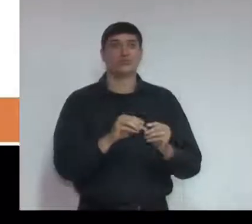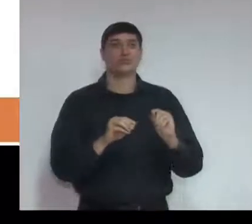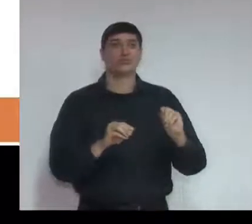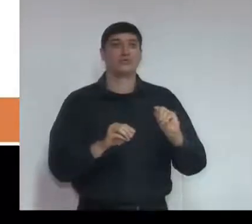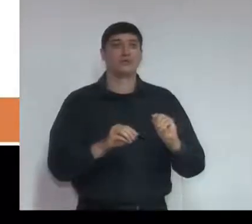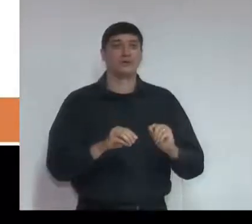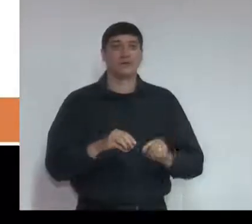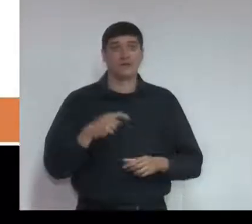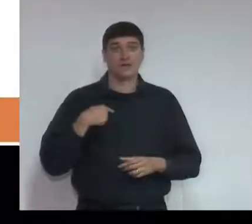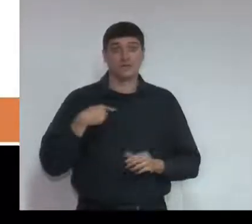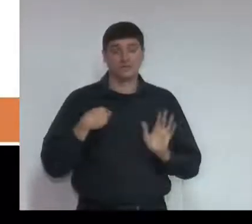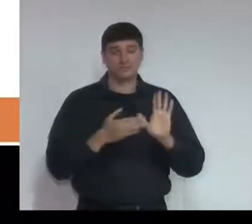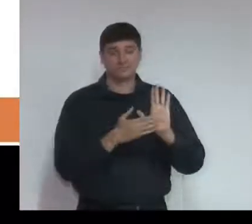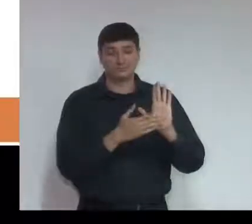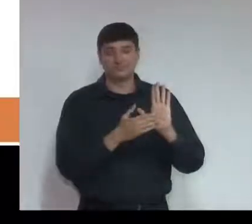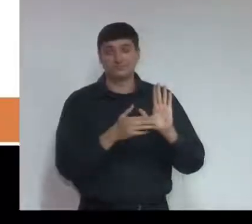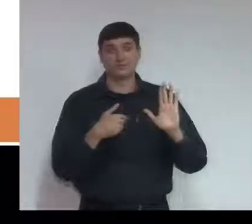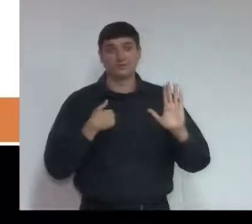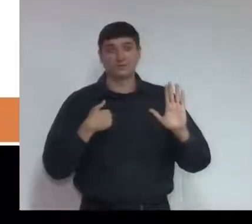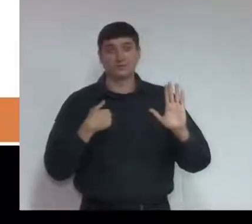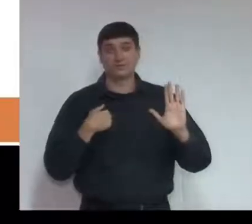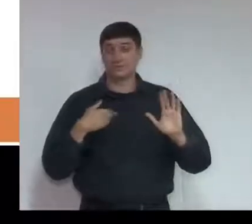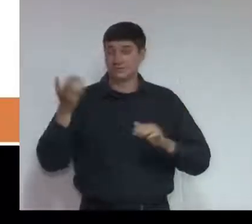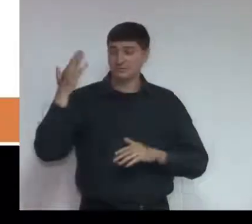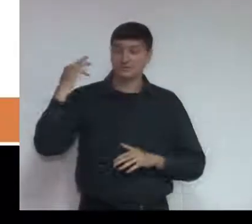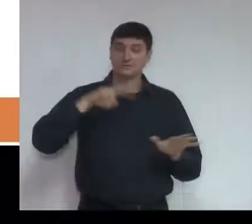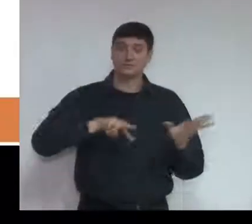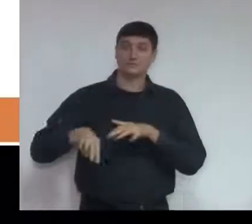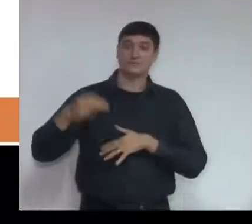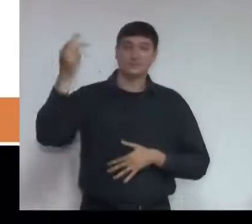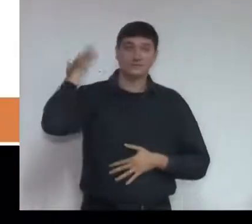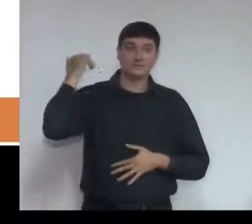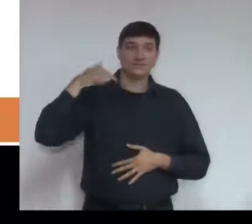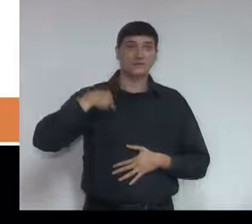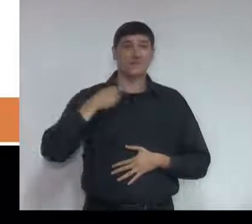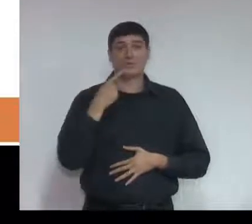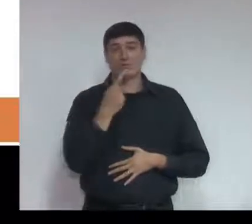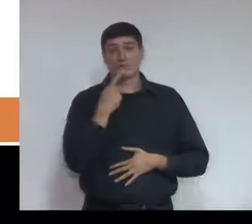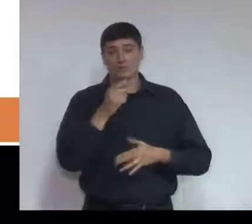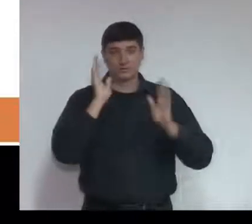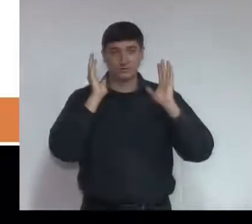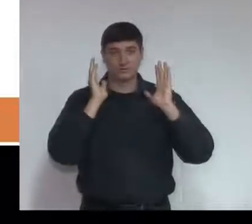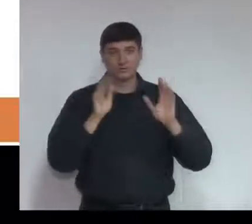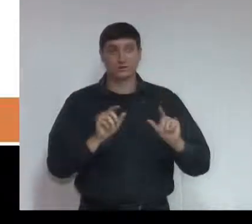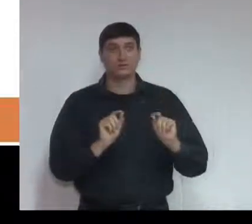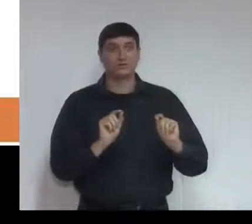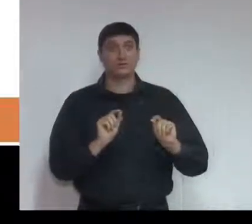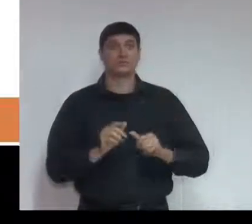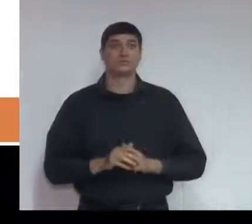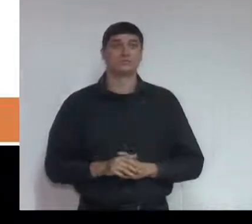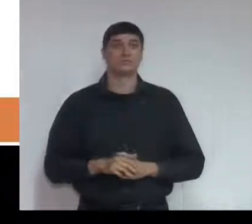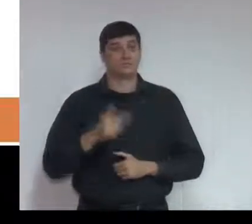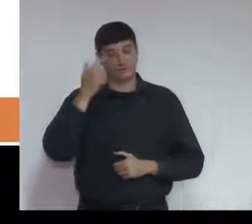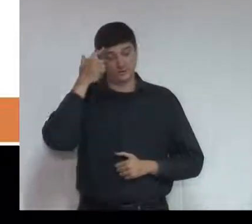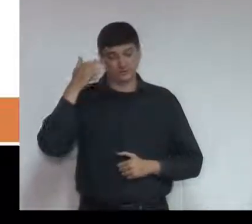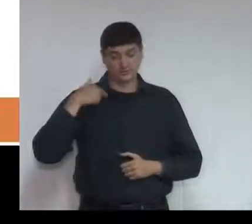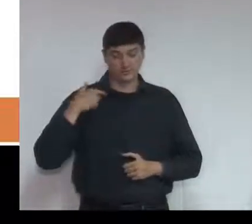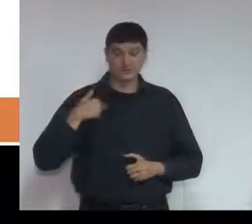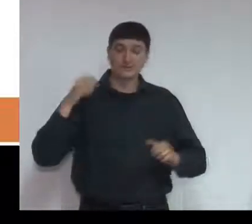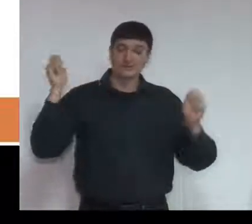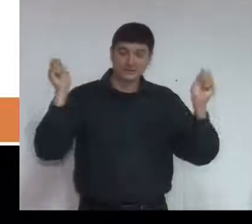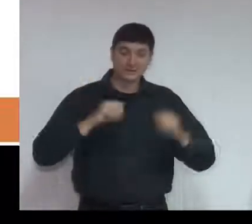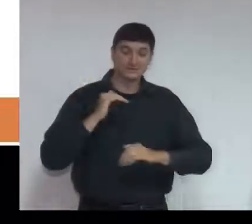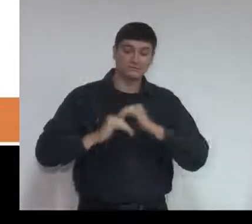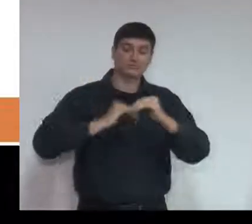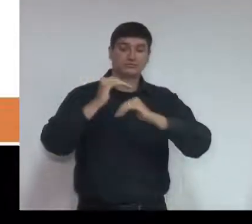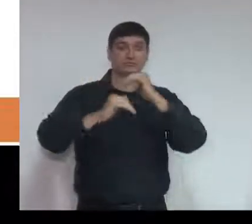propostas que eu, como vereador, comentei na semana passada, não deu tempo de aprofundar o assunto, mas o que eu acredito para que a gestão municipal tome